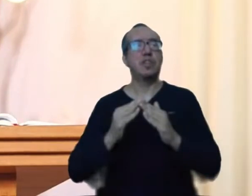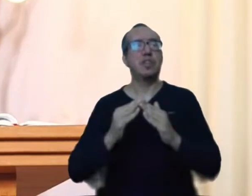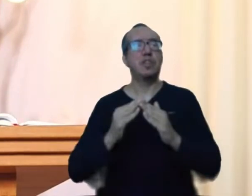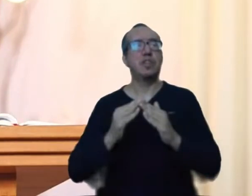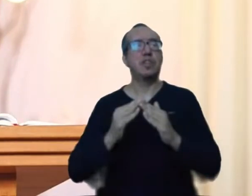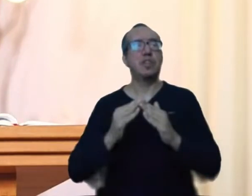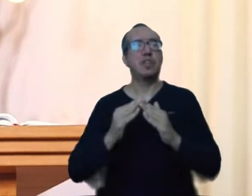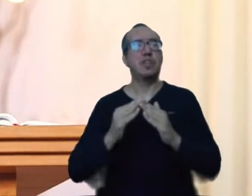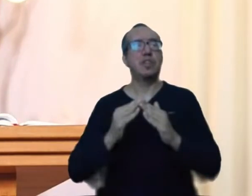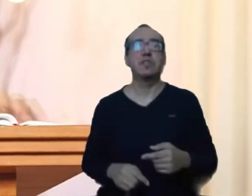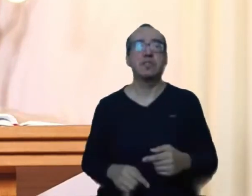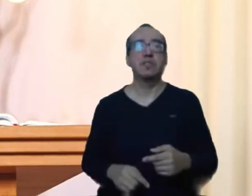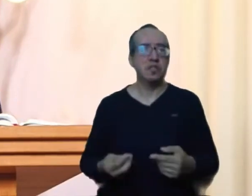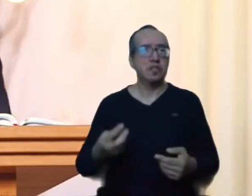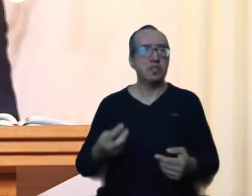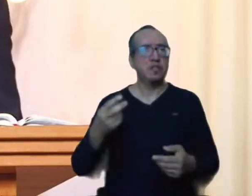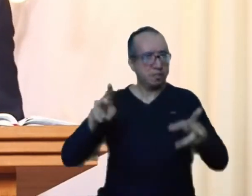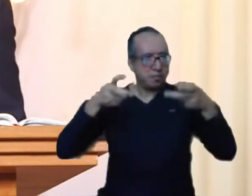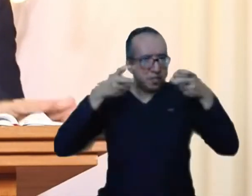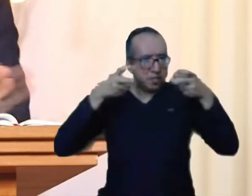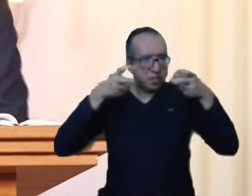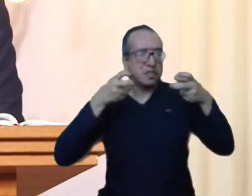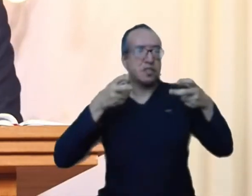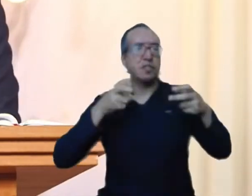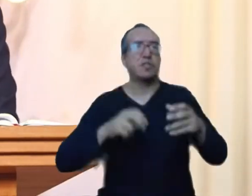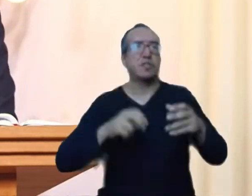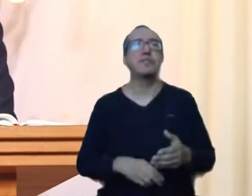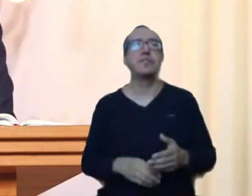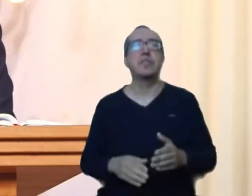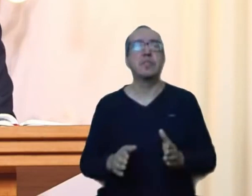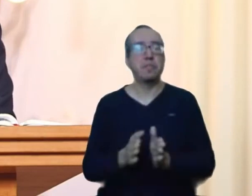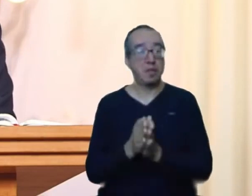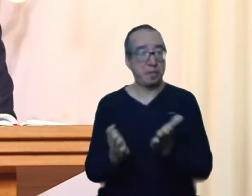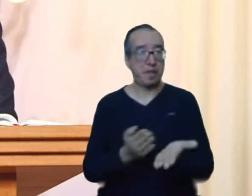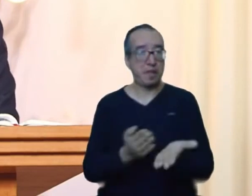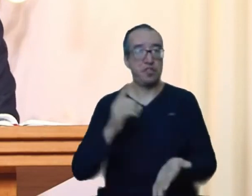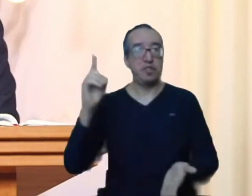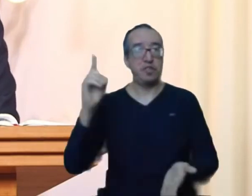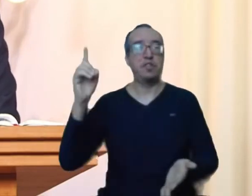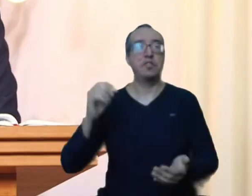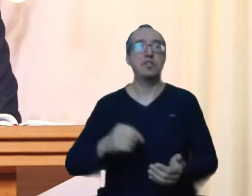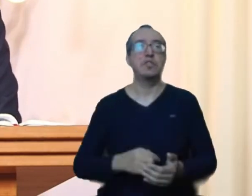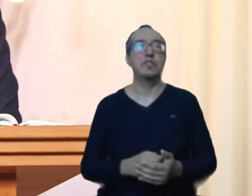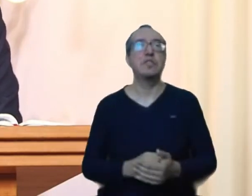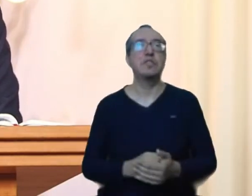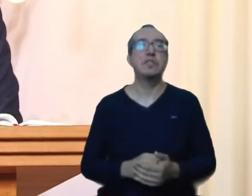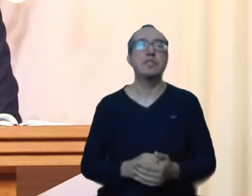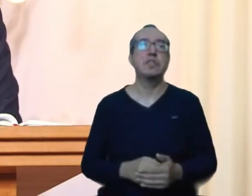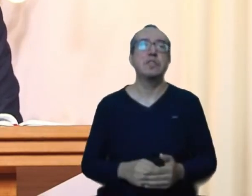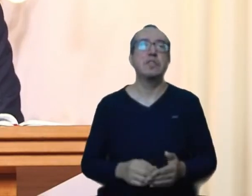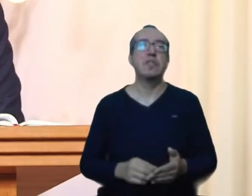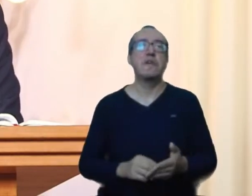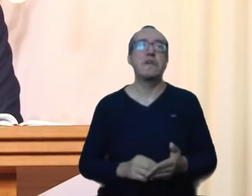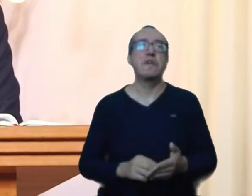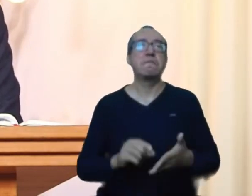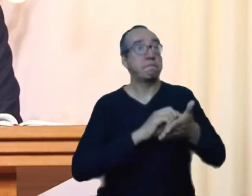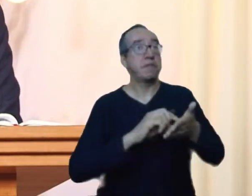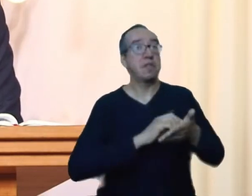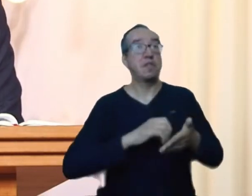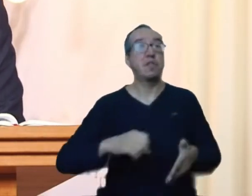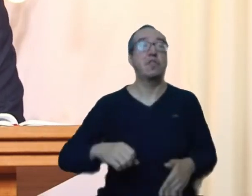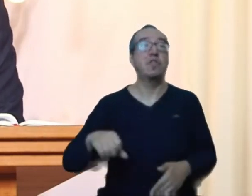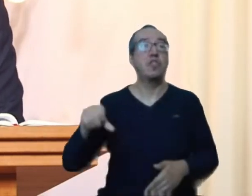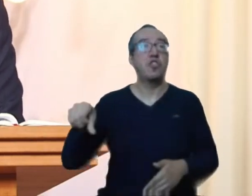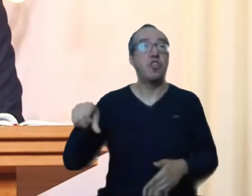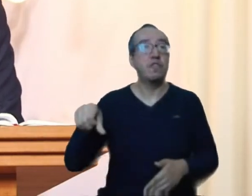prestar atenção no texto que foi lido para a base de nossa oração, o versículo 9